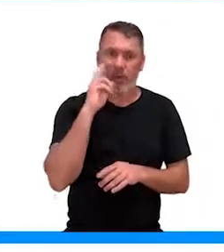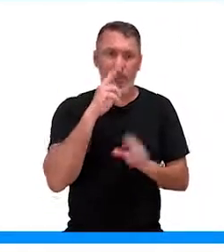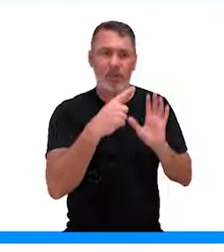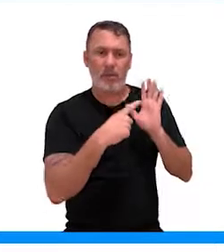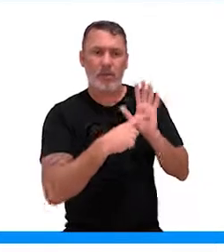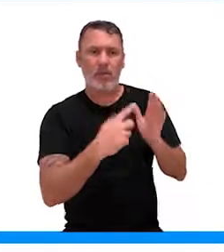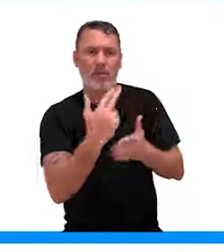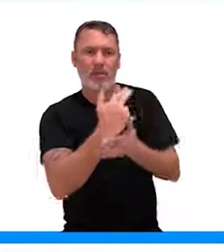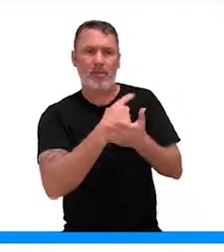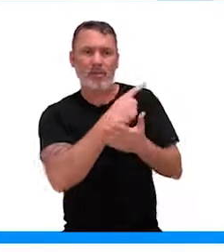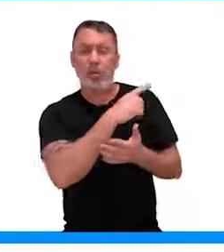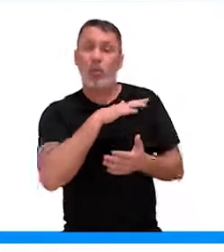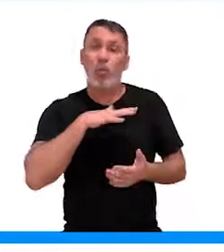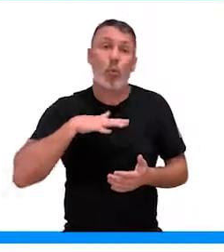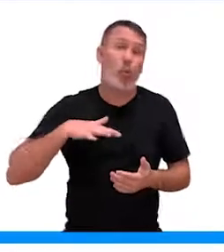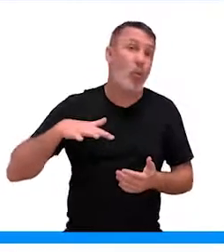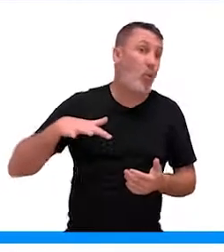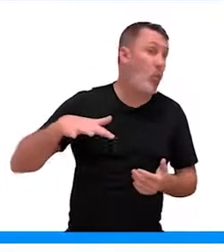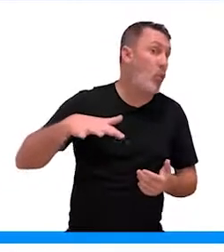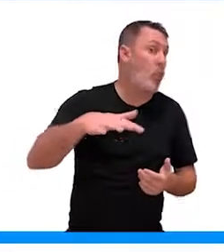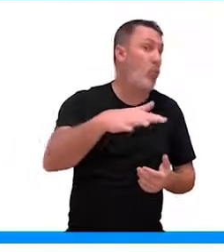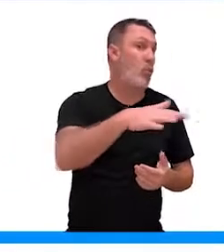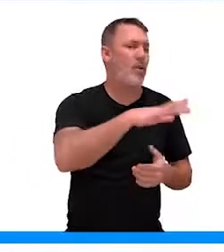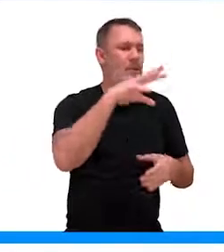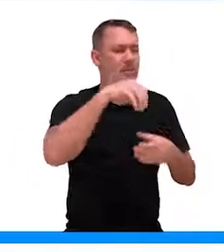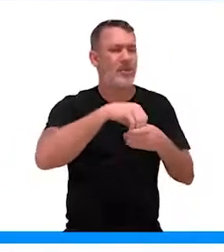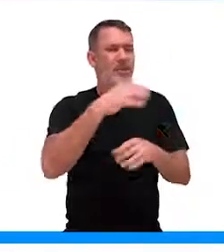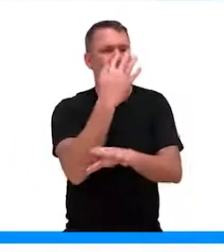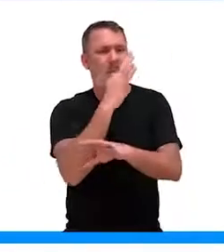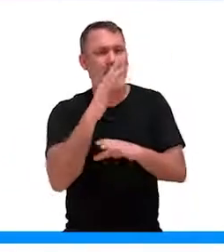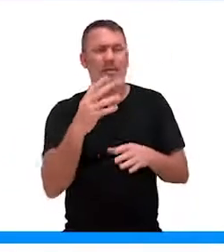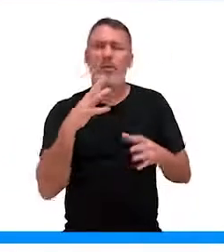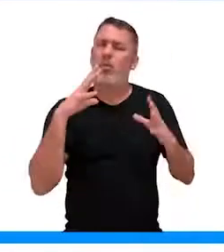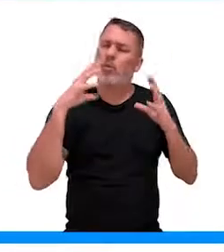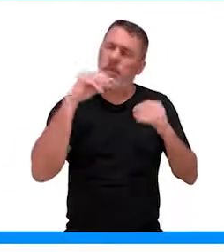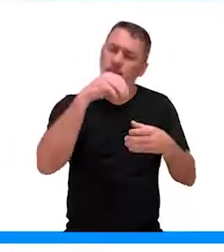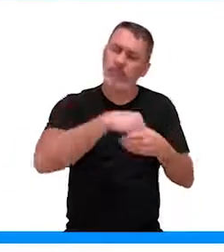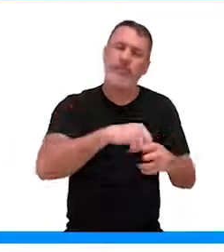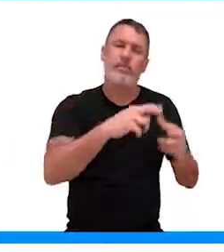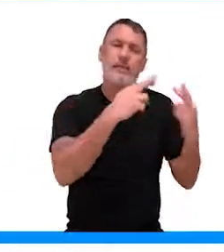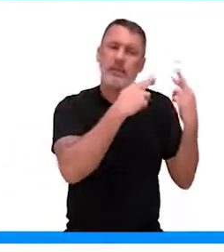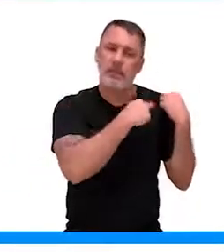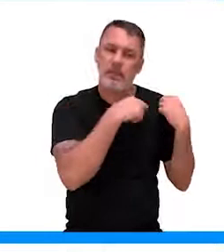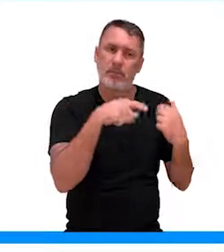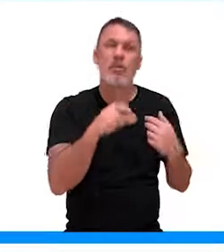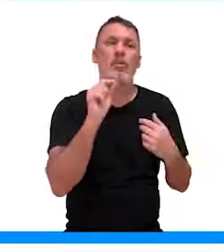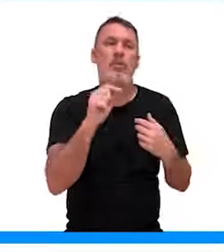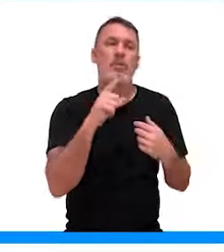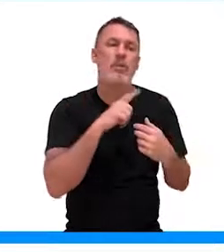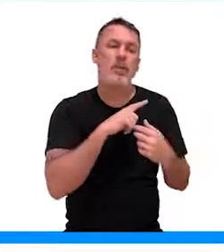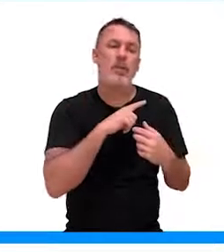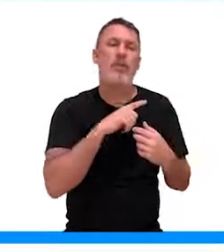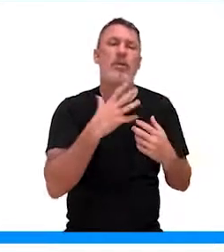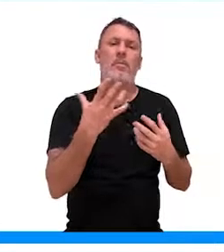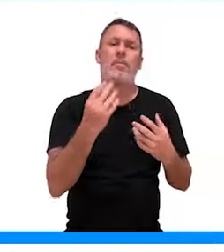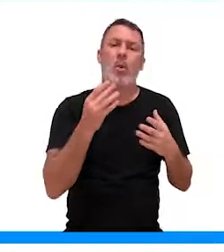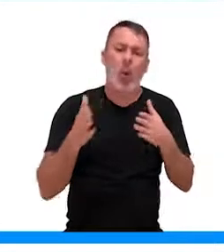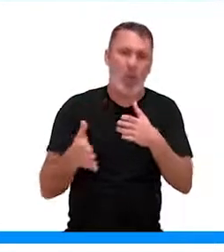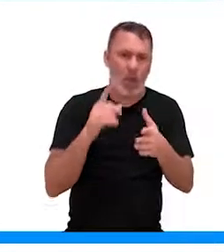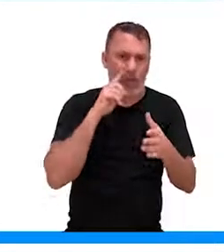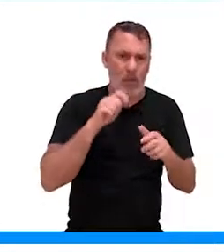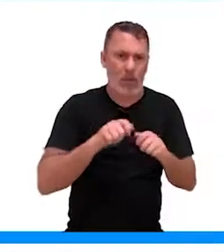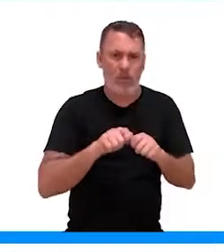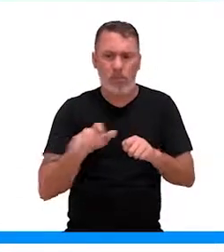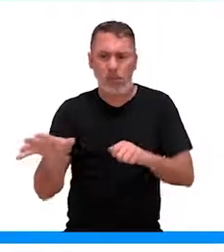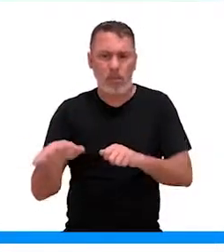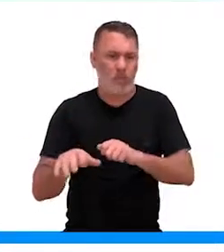pela drenagem de determinado meio, de determinado ambiente, e essas bacias, elas são delimitadas por interflúvios. São áreas